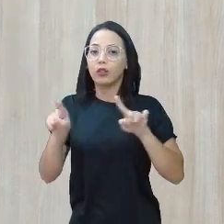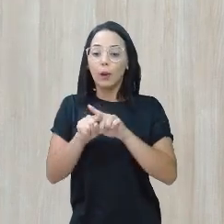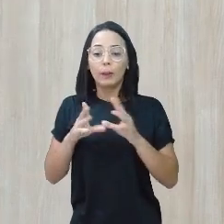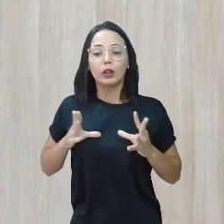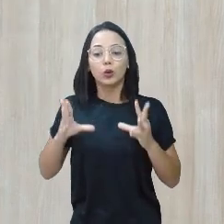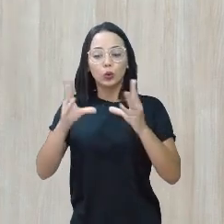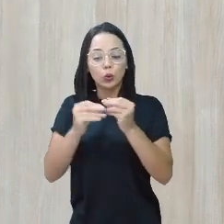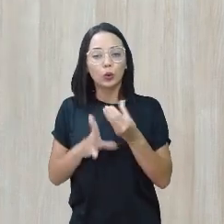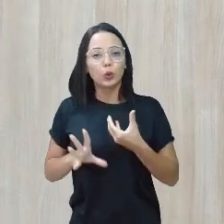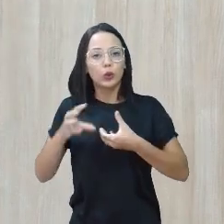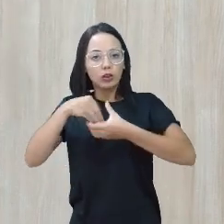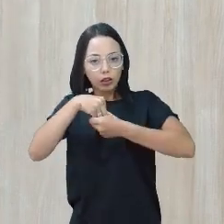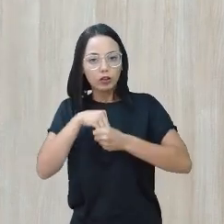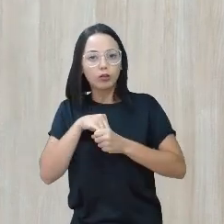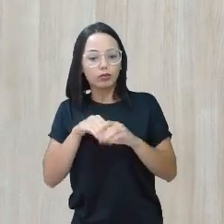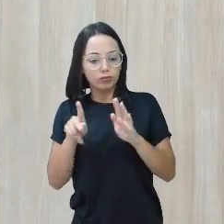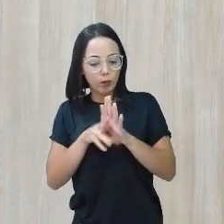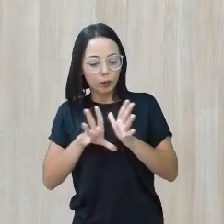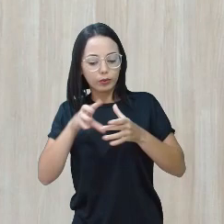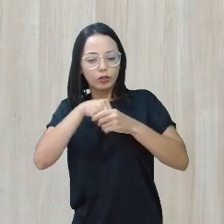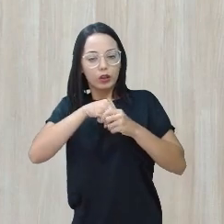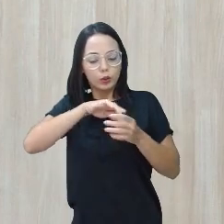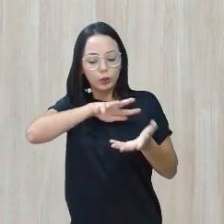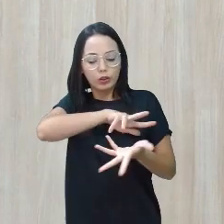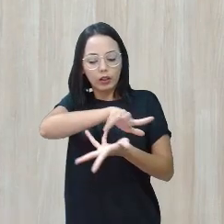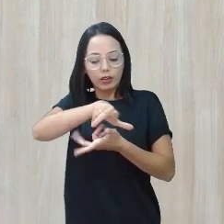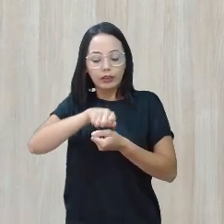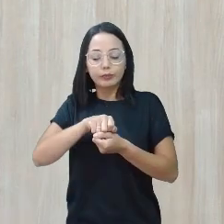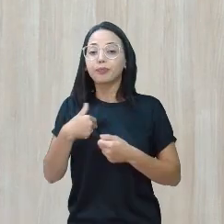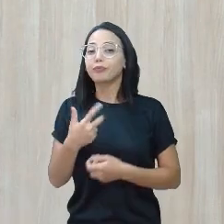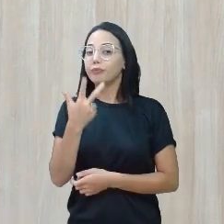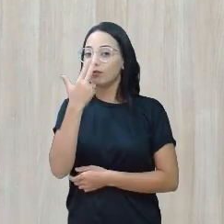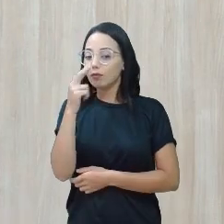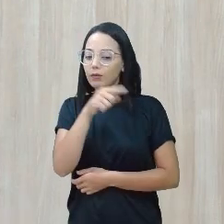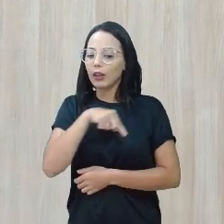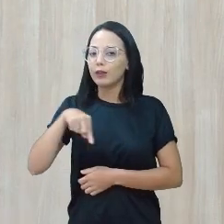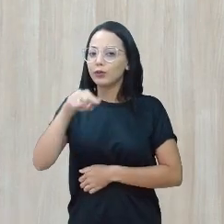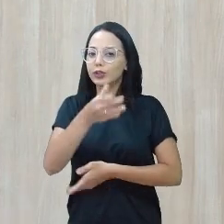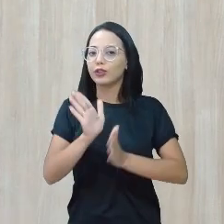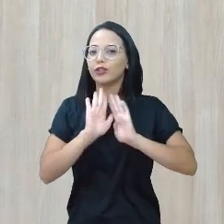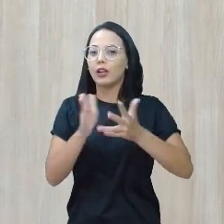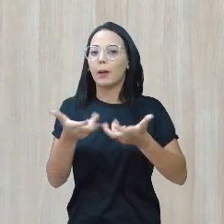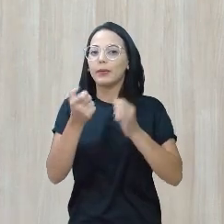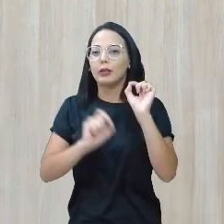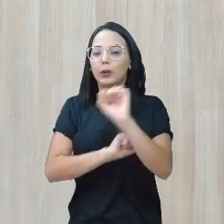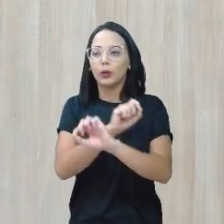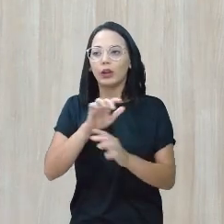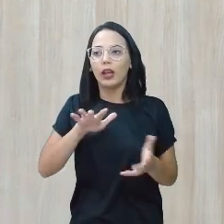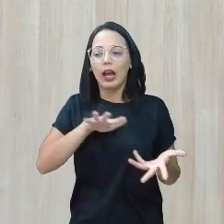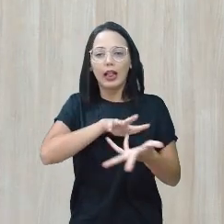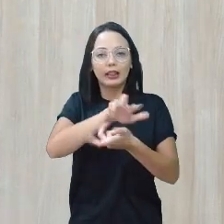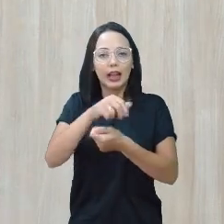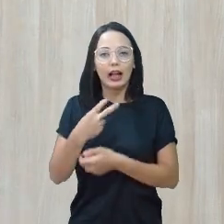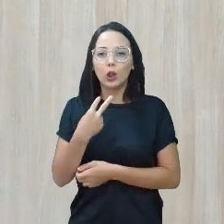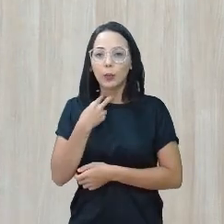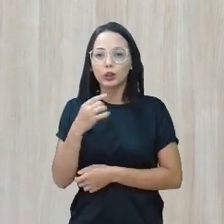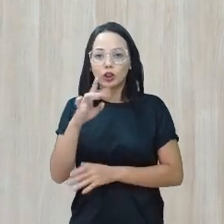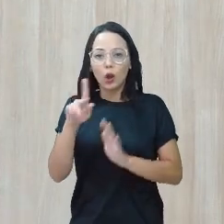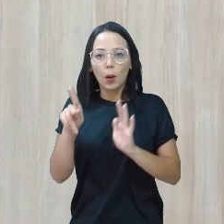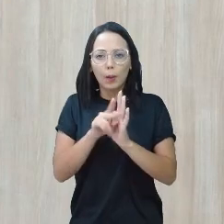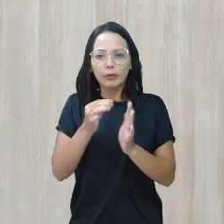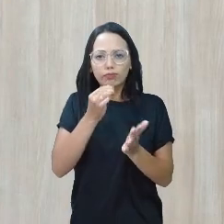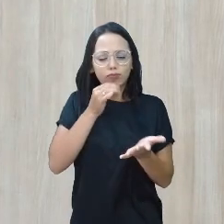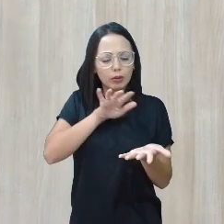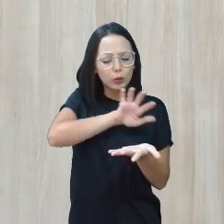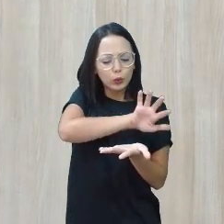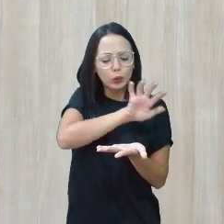tem no interior dela também. E aí eu acho que você já percebeu que a nossa Terra não poderia ser somente uma casquinha, né?